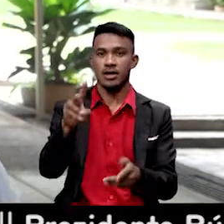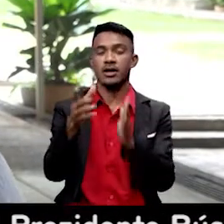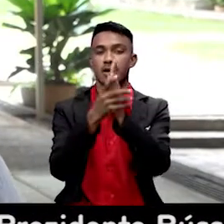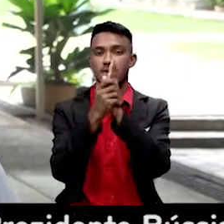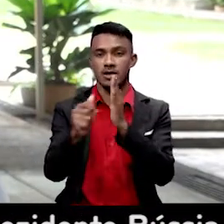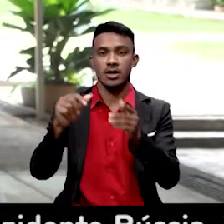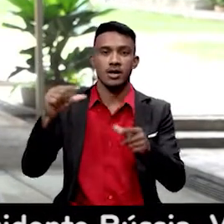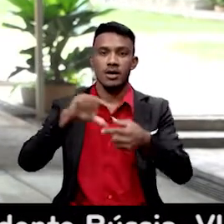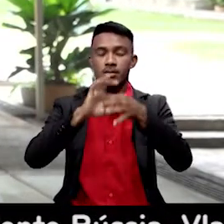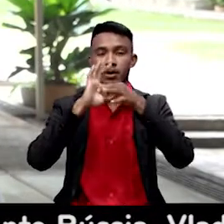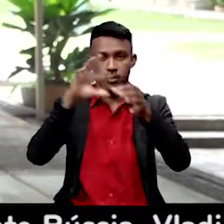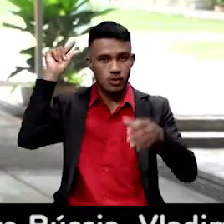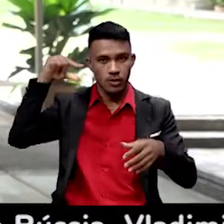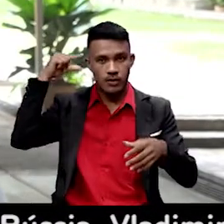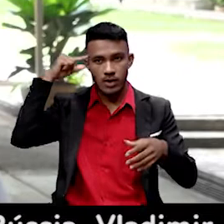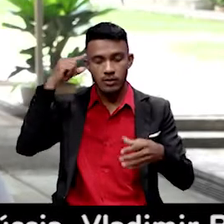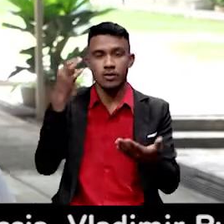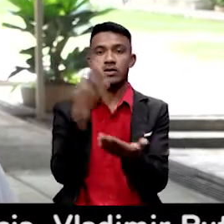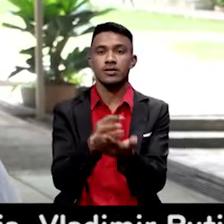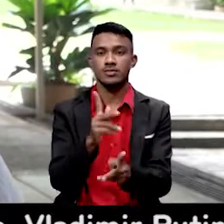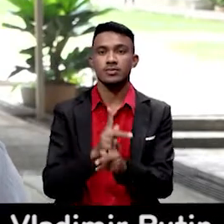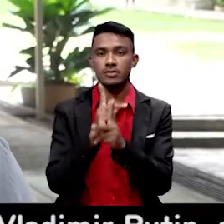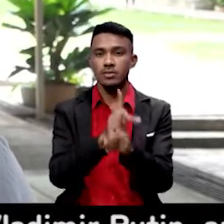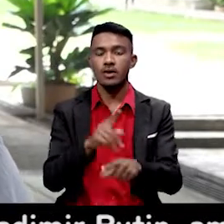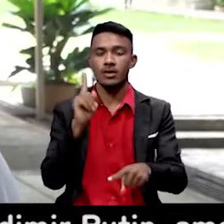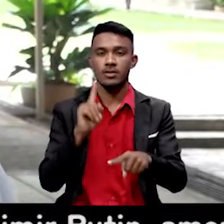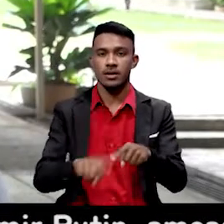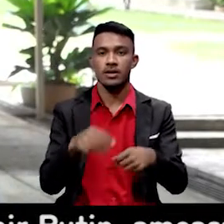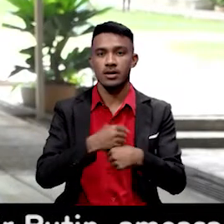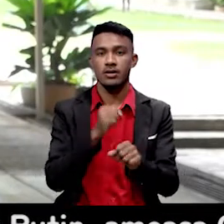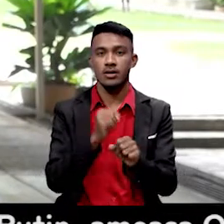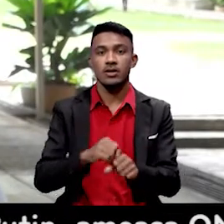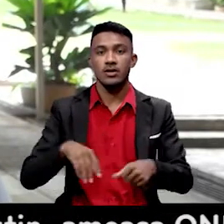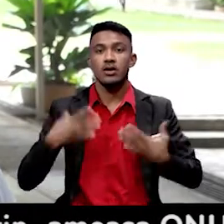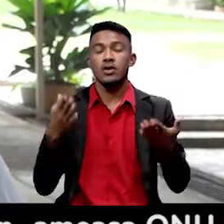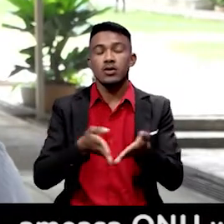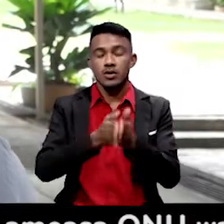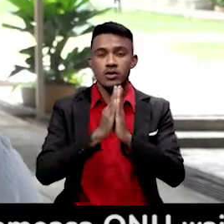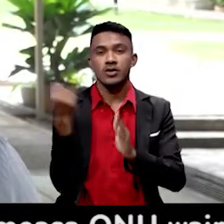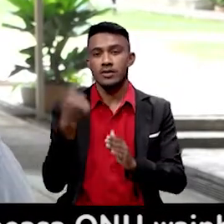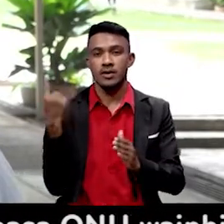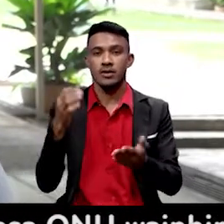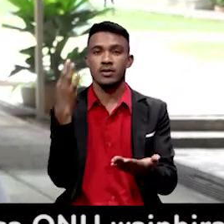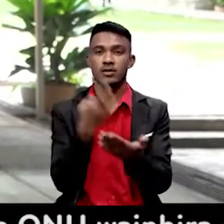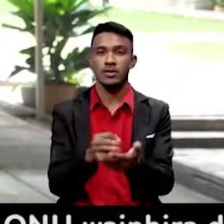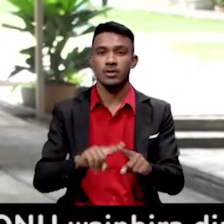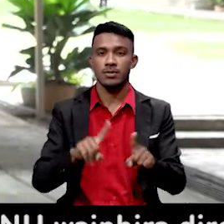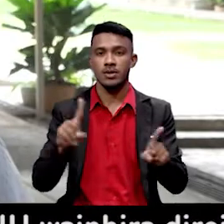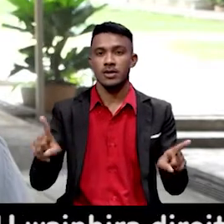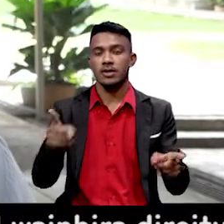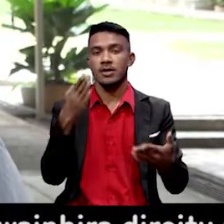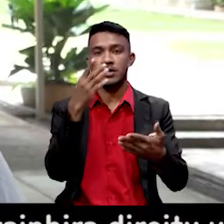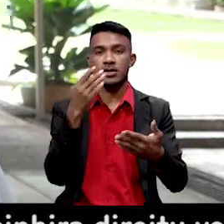sirenia atau executa osan da sirasi katama. Kata halo ba husu elede osan mai be sidau claro saida matu